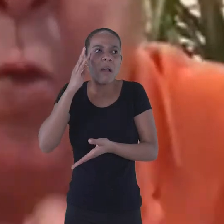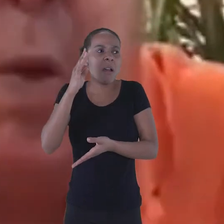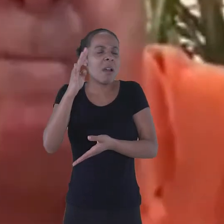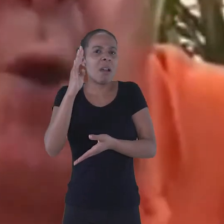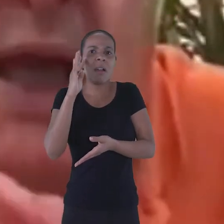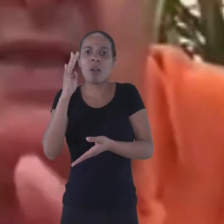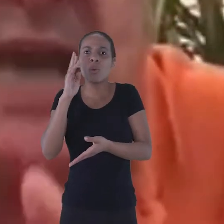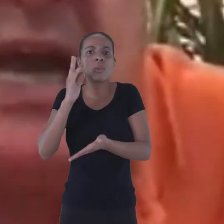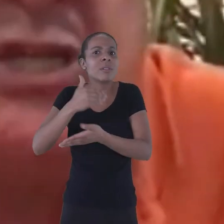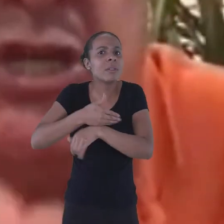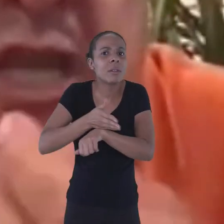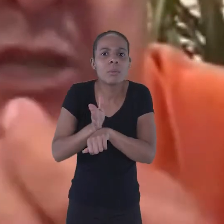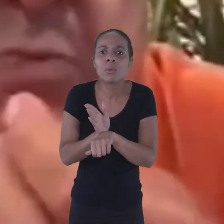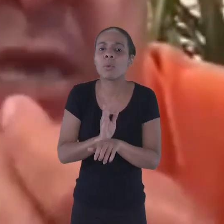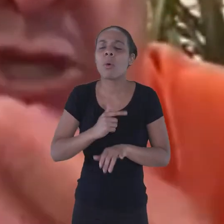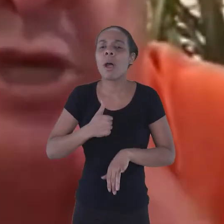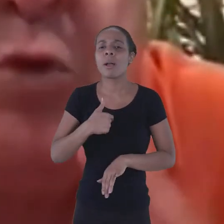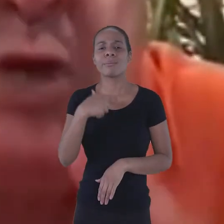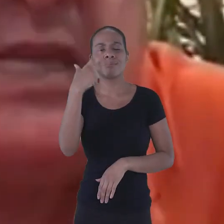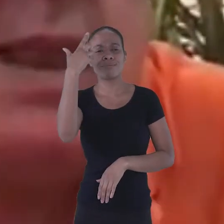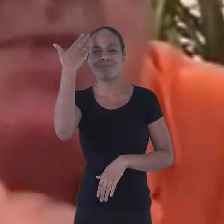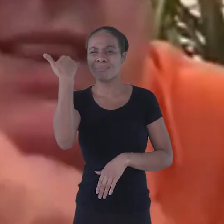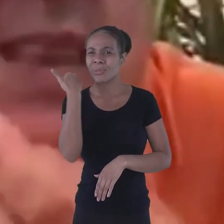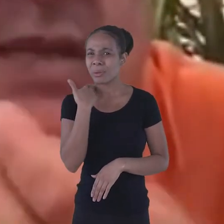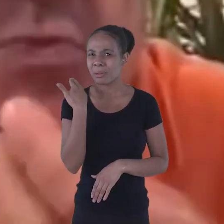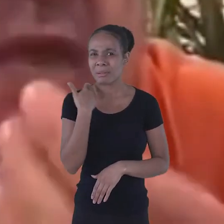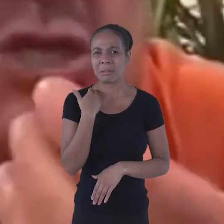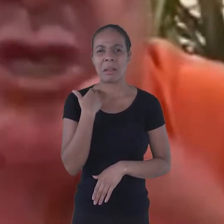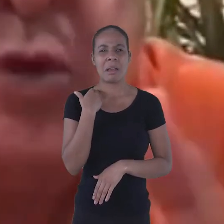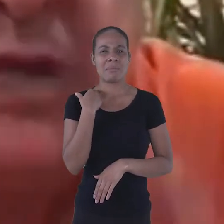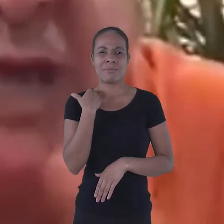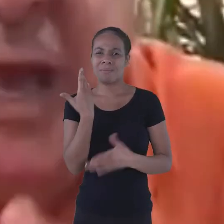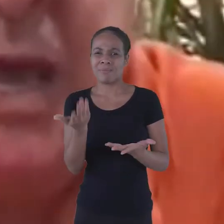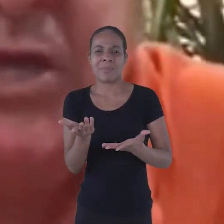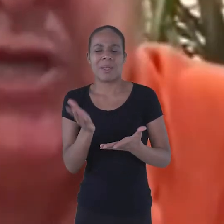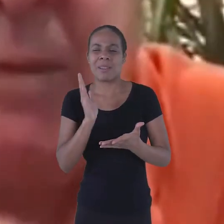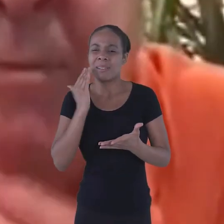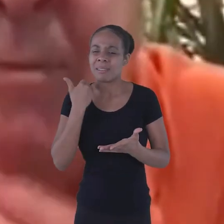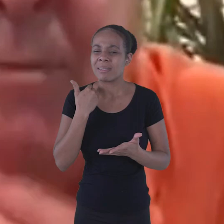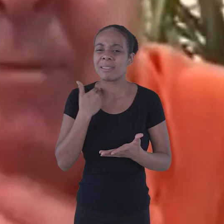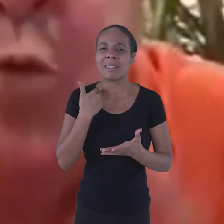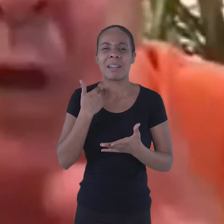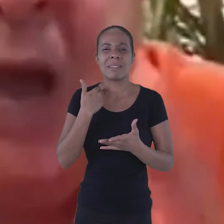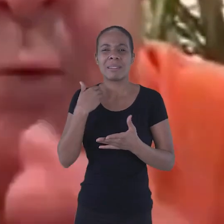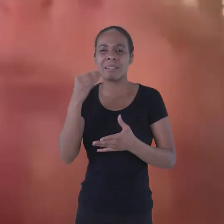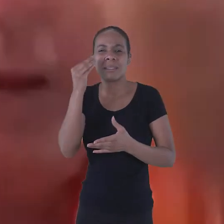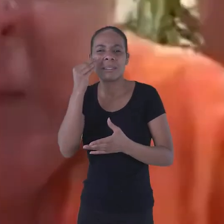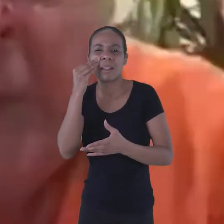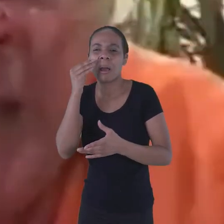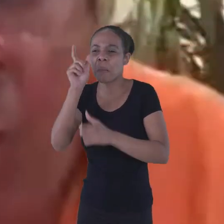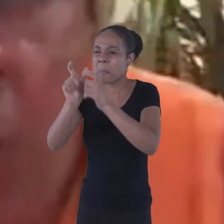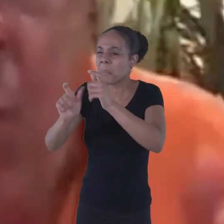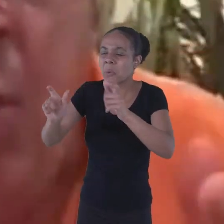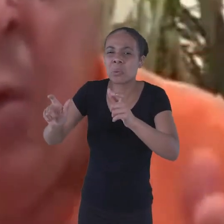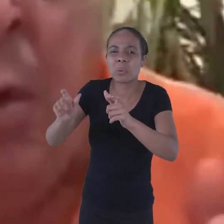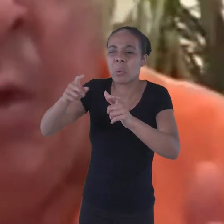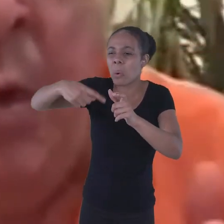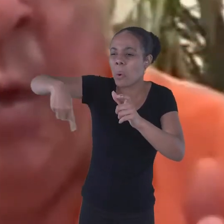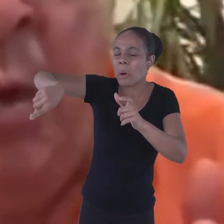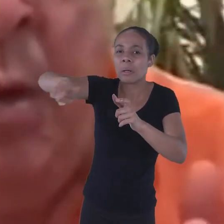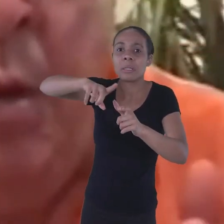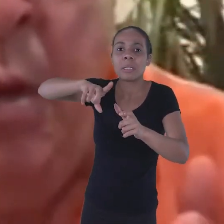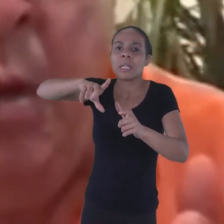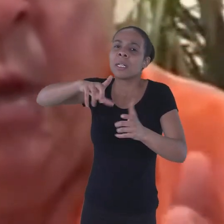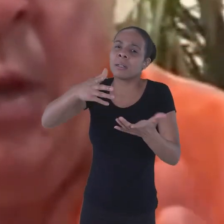incensando uma porrada de artistas medíocres, celebridades medíocres, que jamais teriam lugar no panteão,